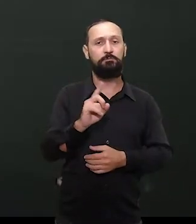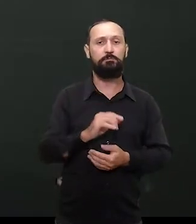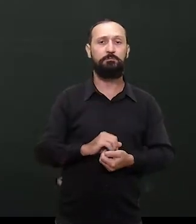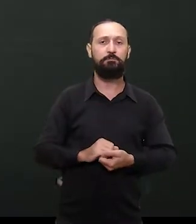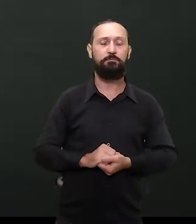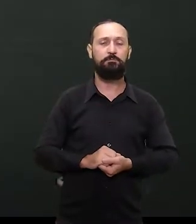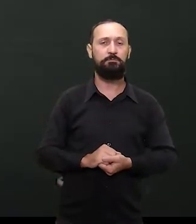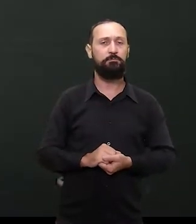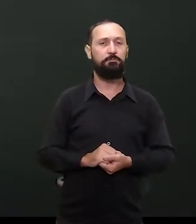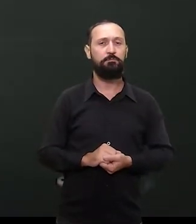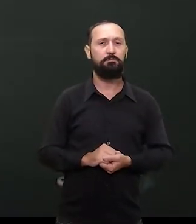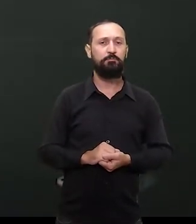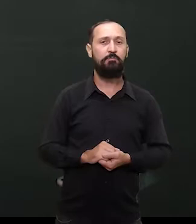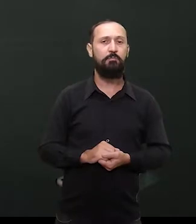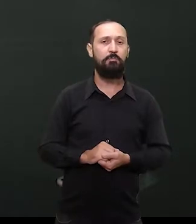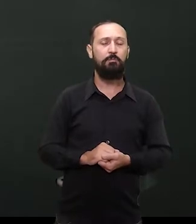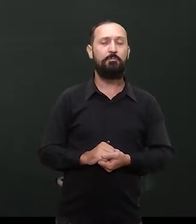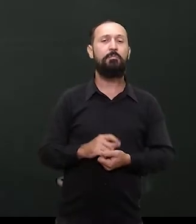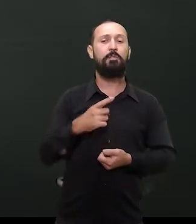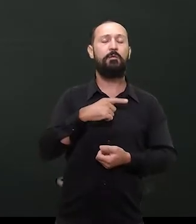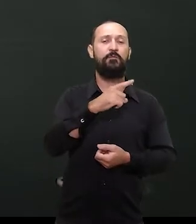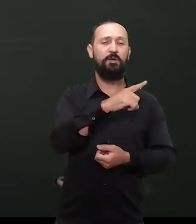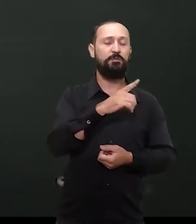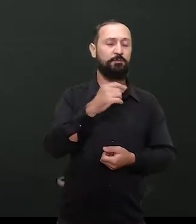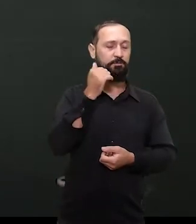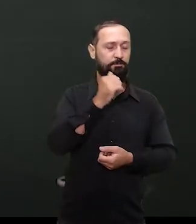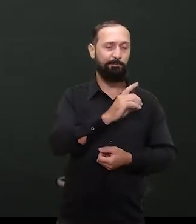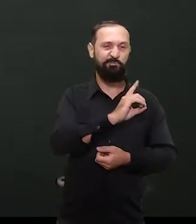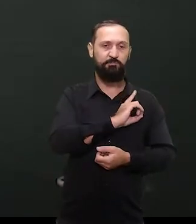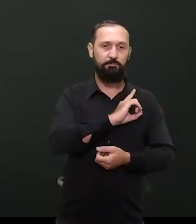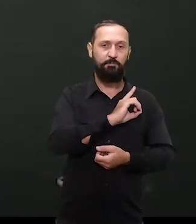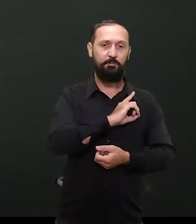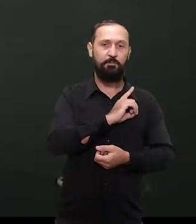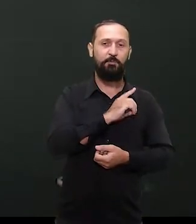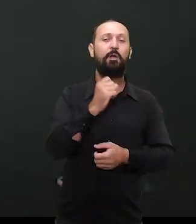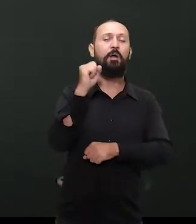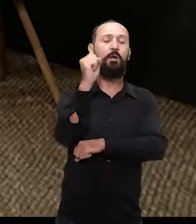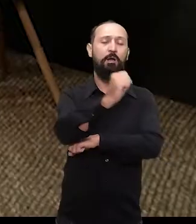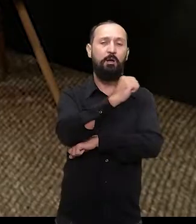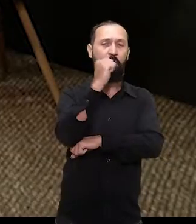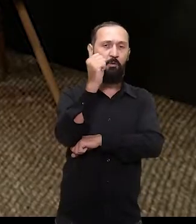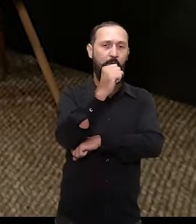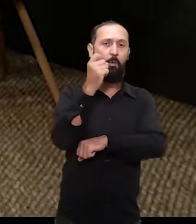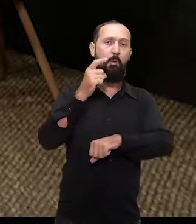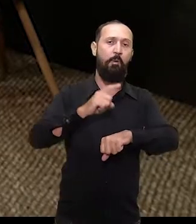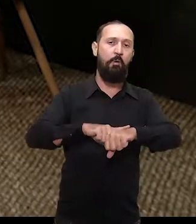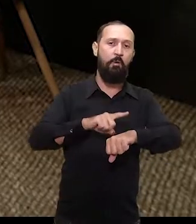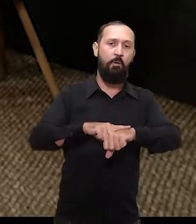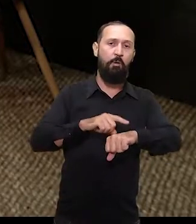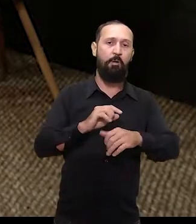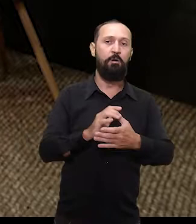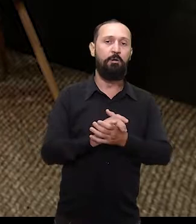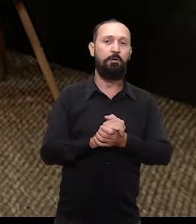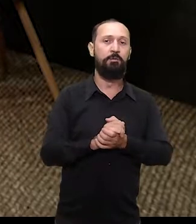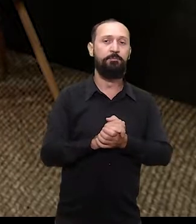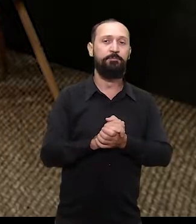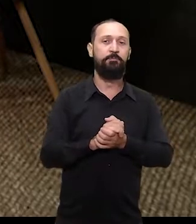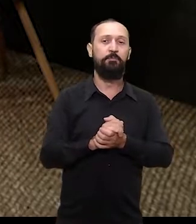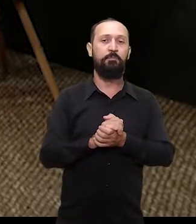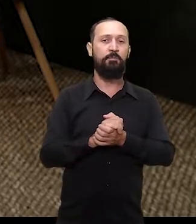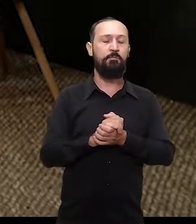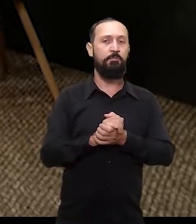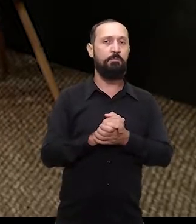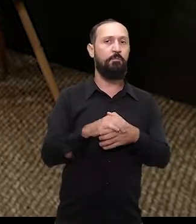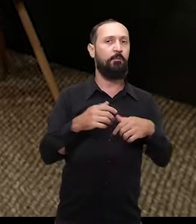de perturbações ai será analisado pela delegada a gravidade as circunstâncias então a